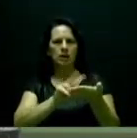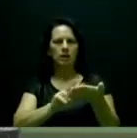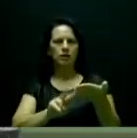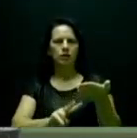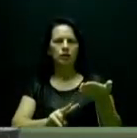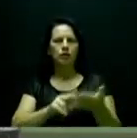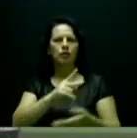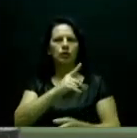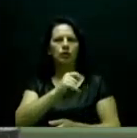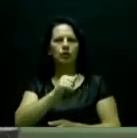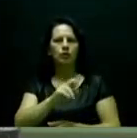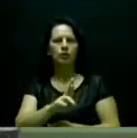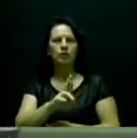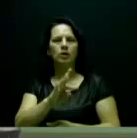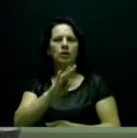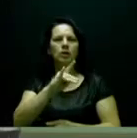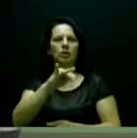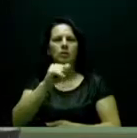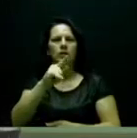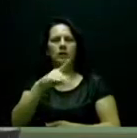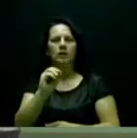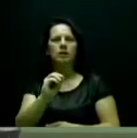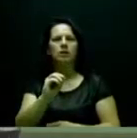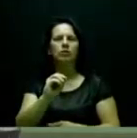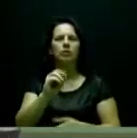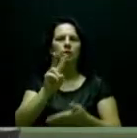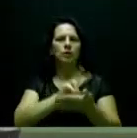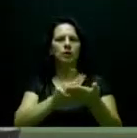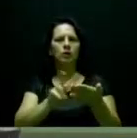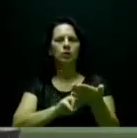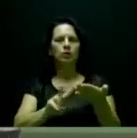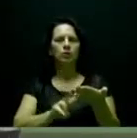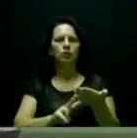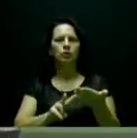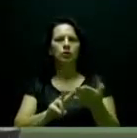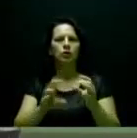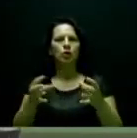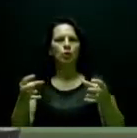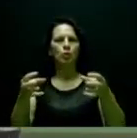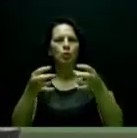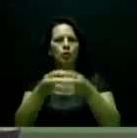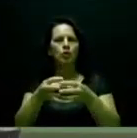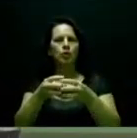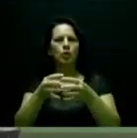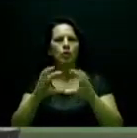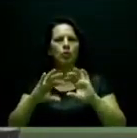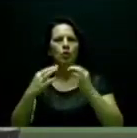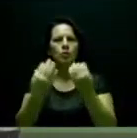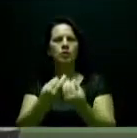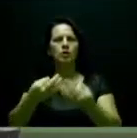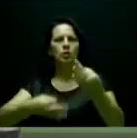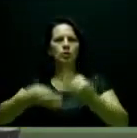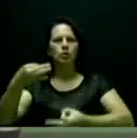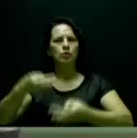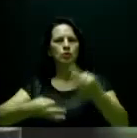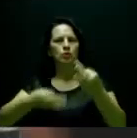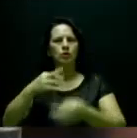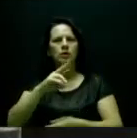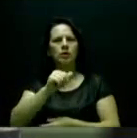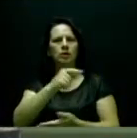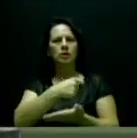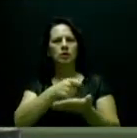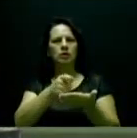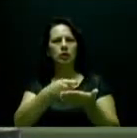do parecer favorável à tramitação da propositura exarado em conjunto pelas comissões de Justiça e Redação,